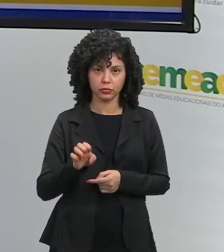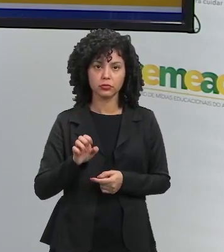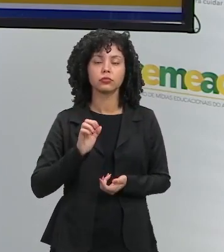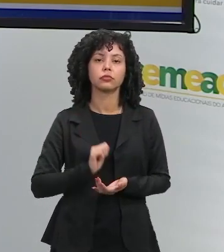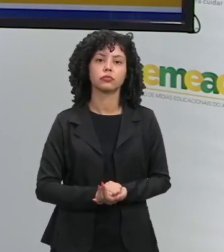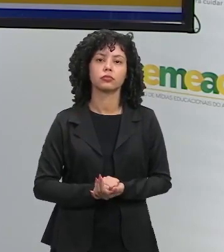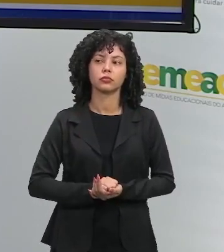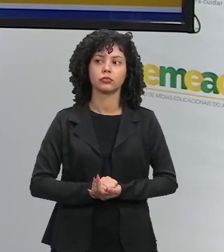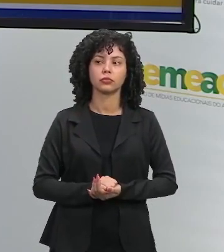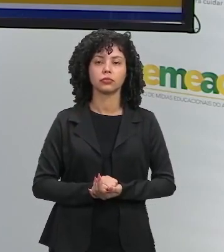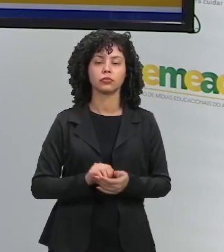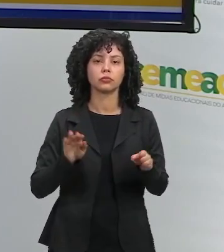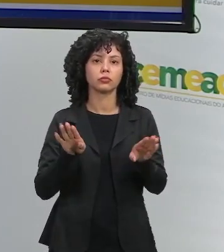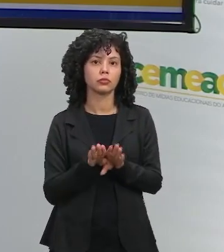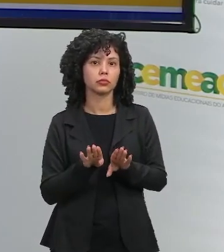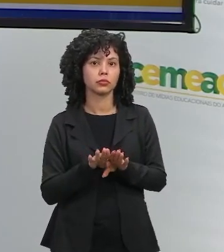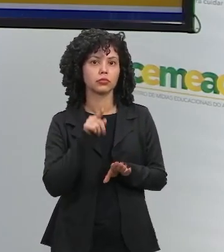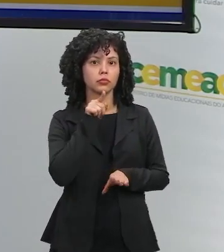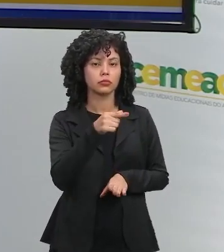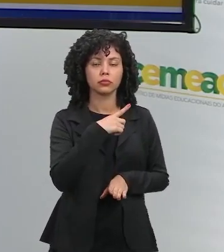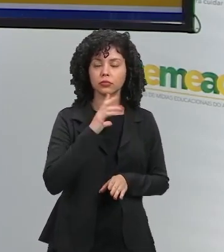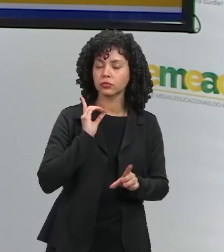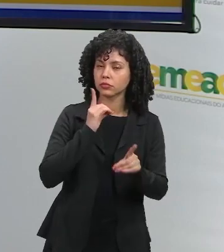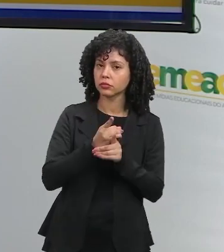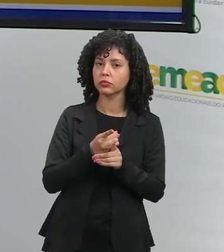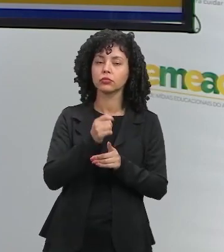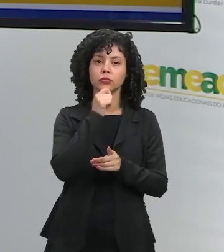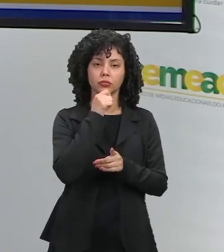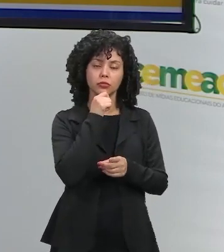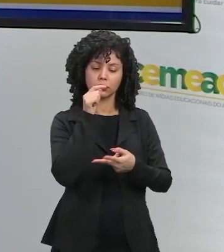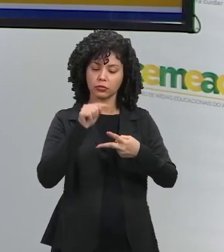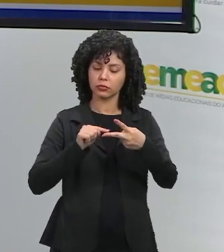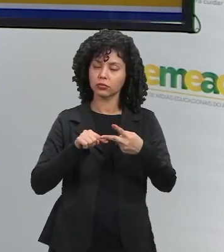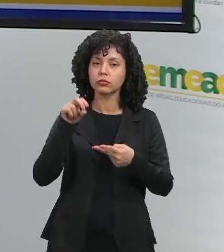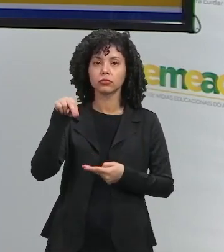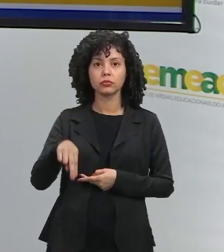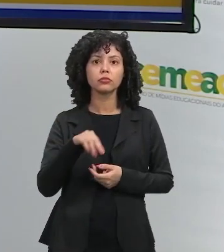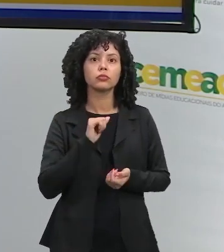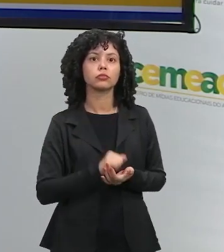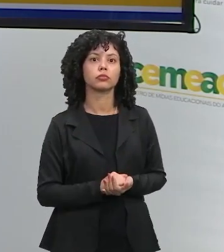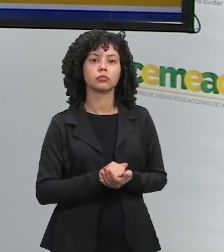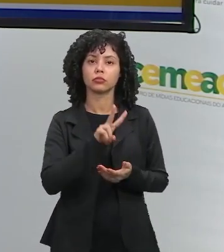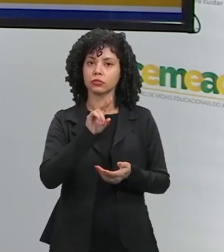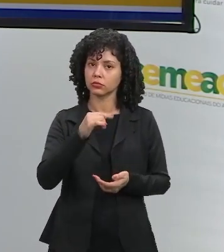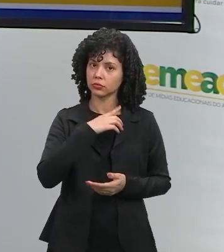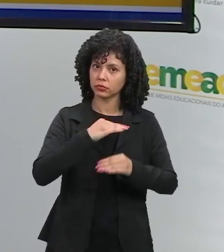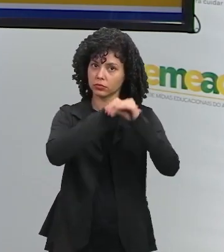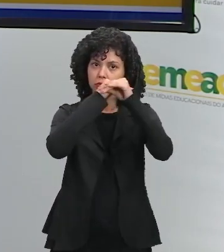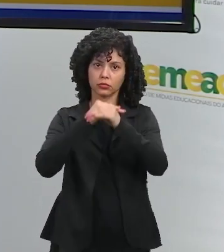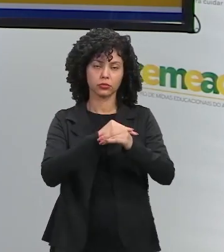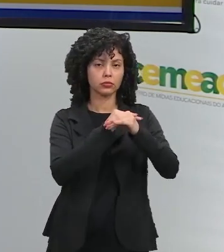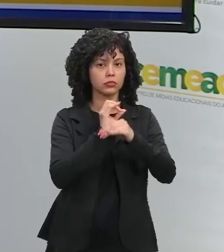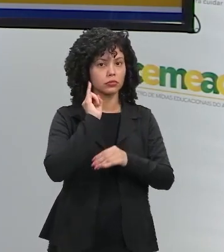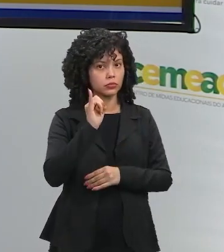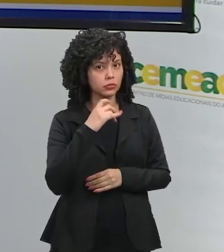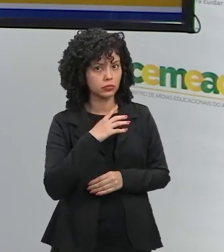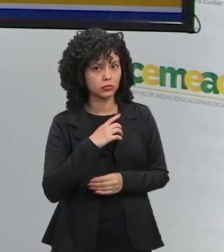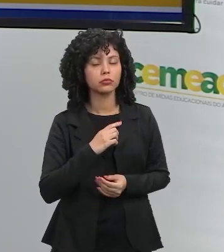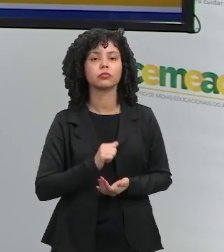a massa menos o número atômico. Aí você vai descobrir se o N dos dois átomos vão bater. Se for